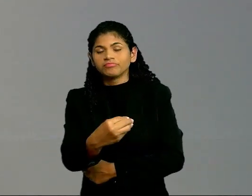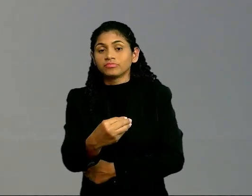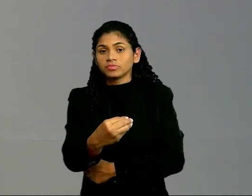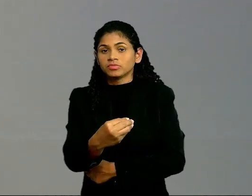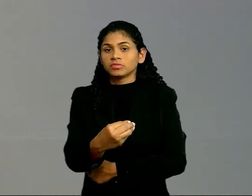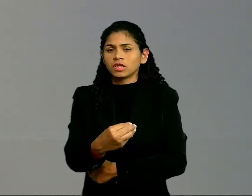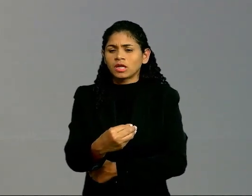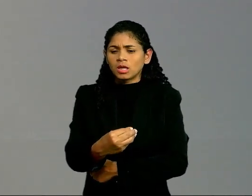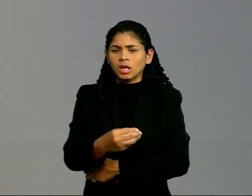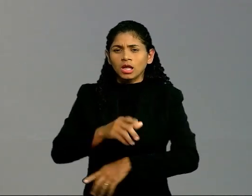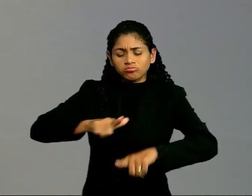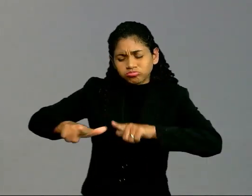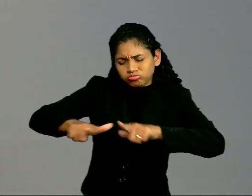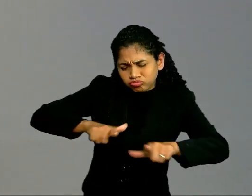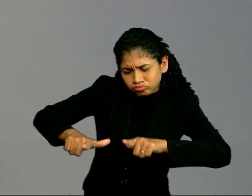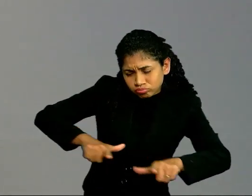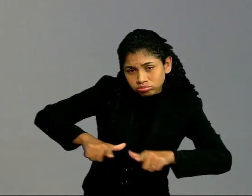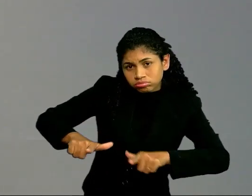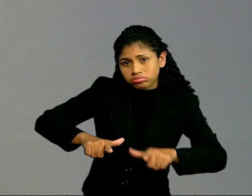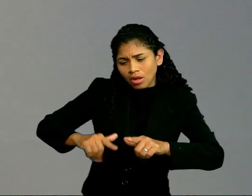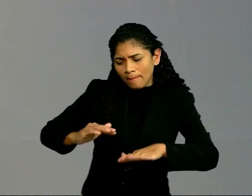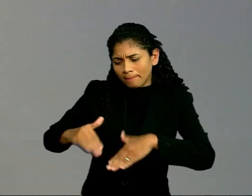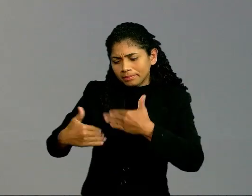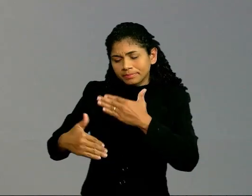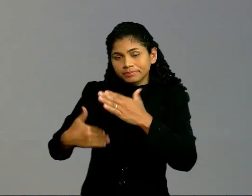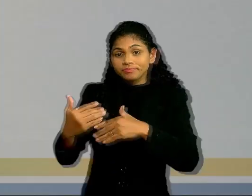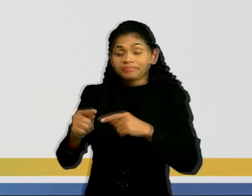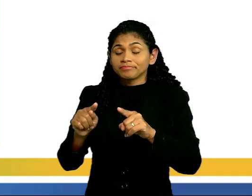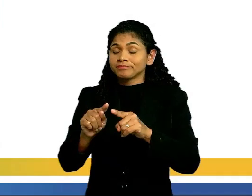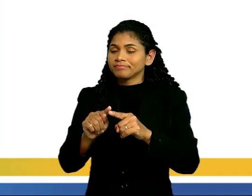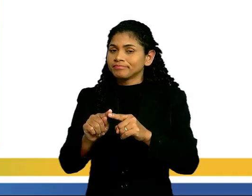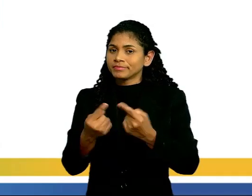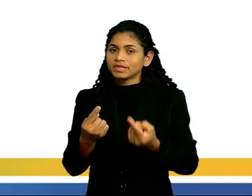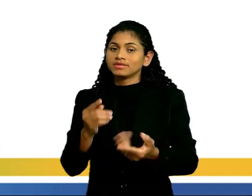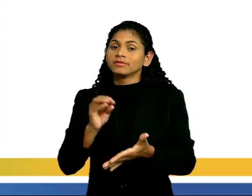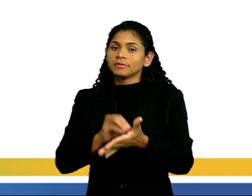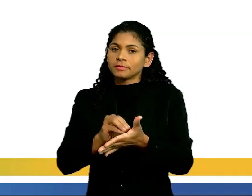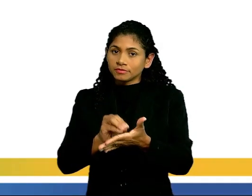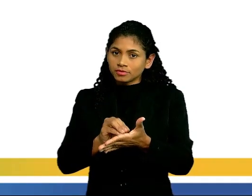todo o processo do dia a dia e mesmo assim não é suficiente.